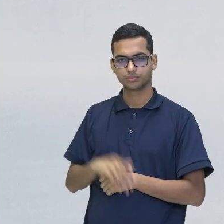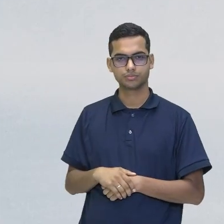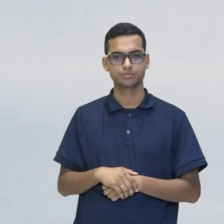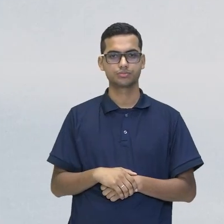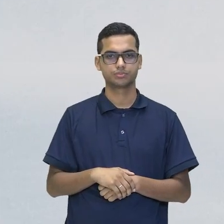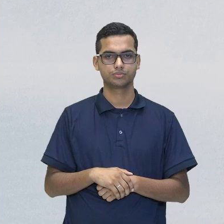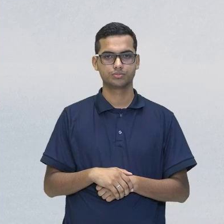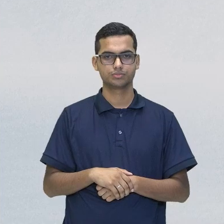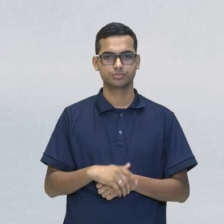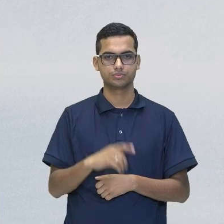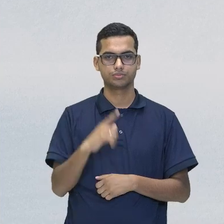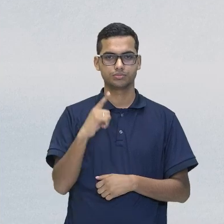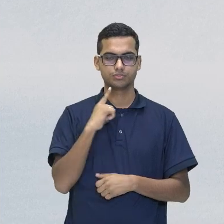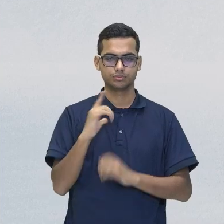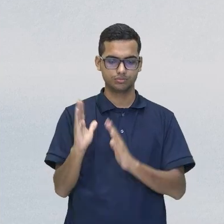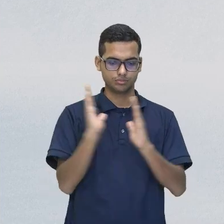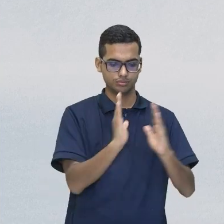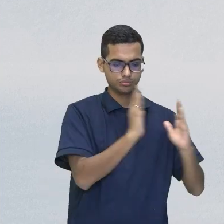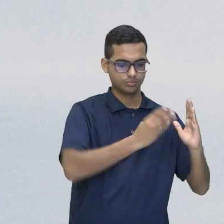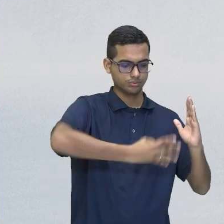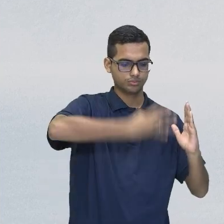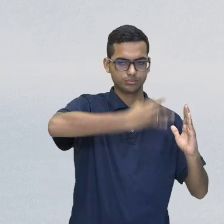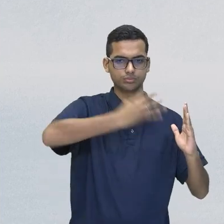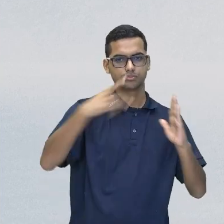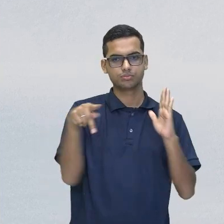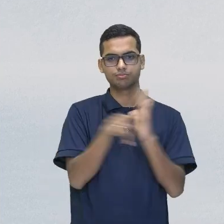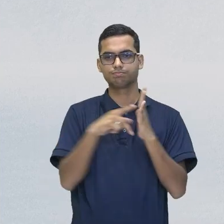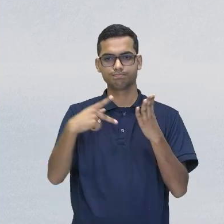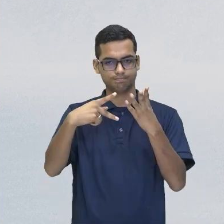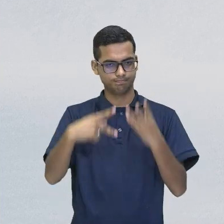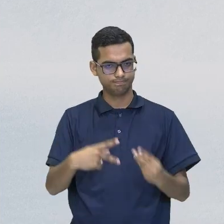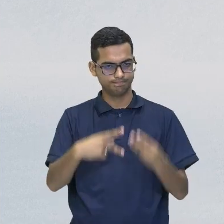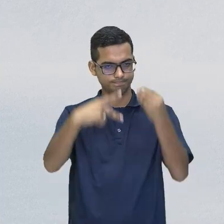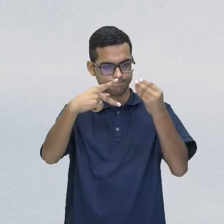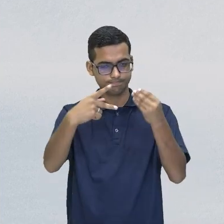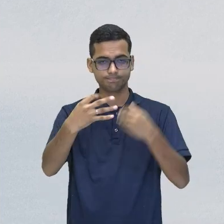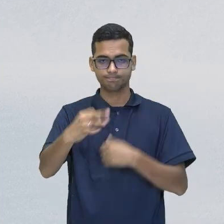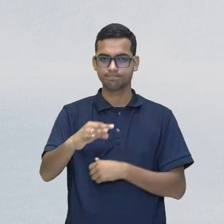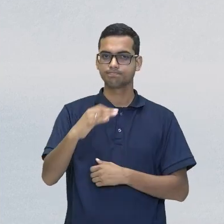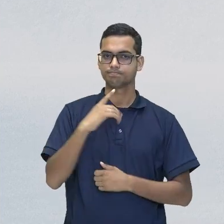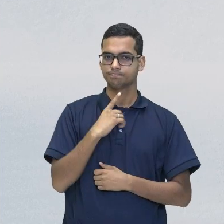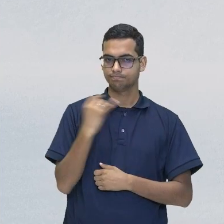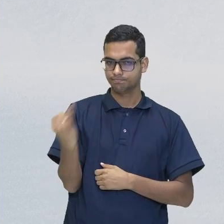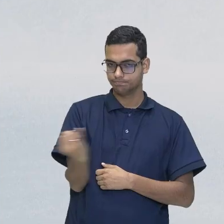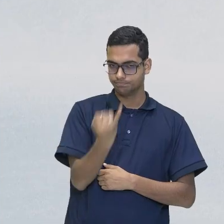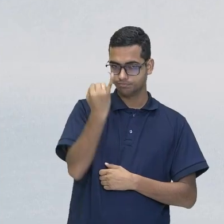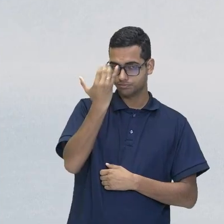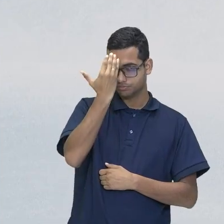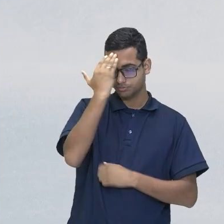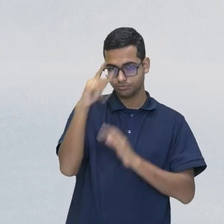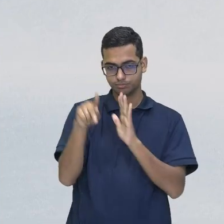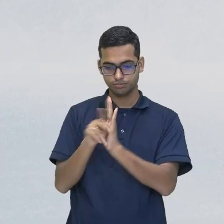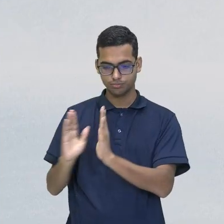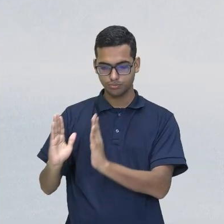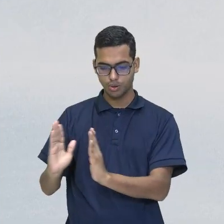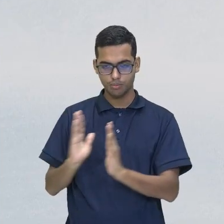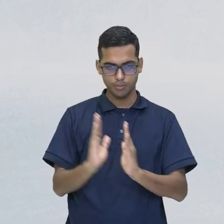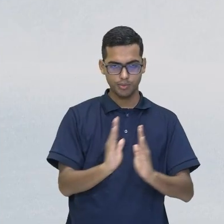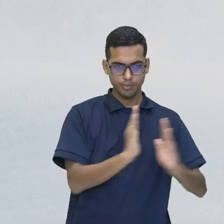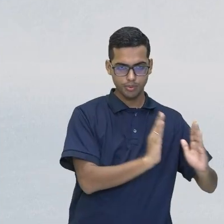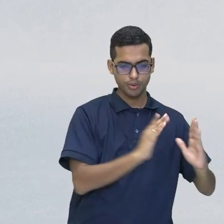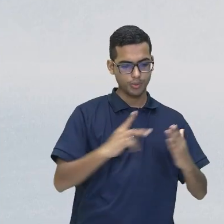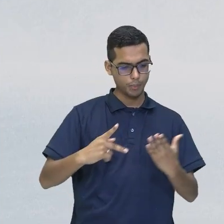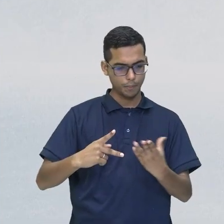temos a quarta estrutura da proteína. Então é importante entender todas essas fases para entender que a proteína